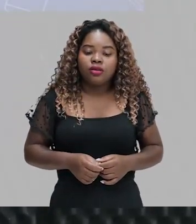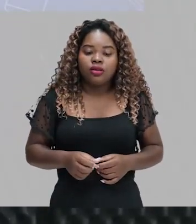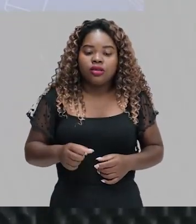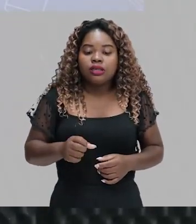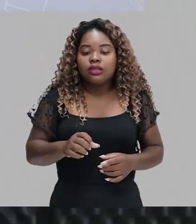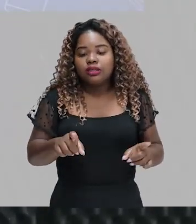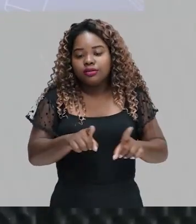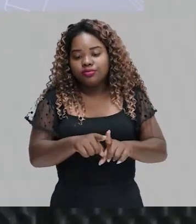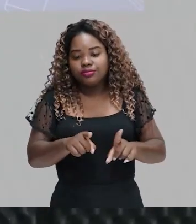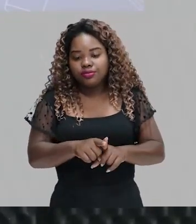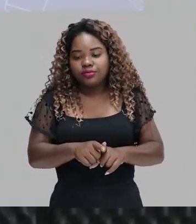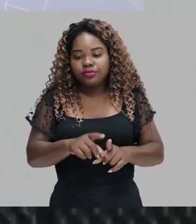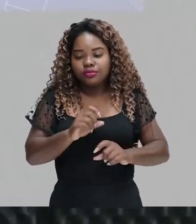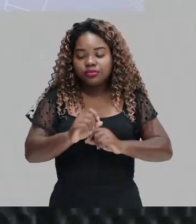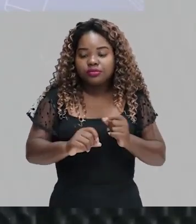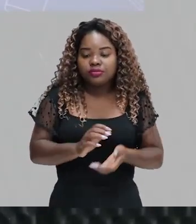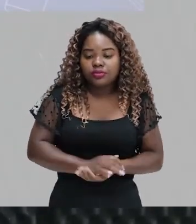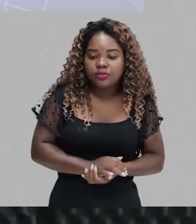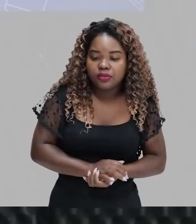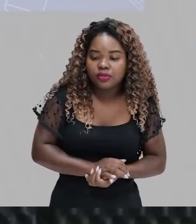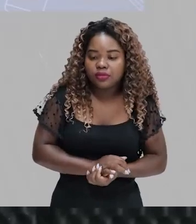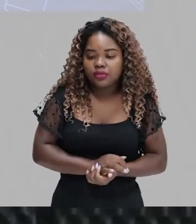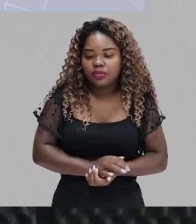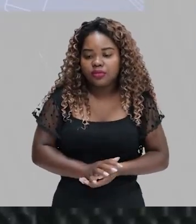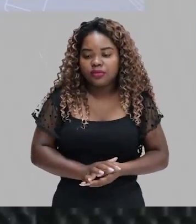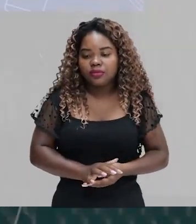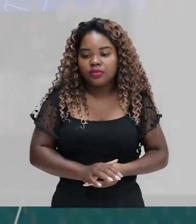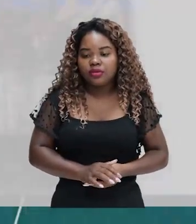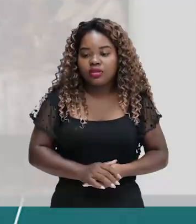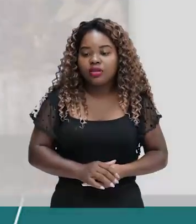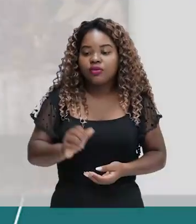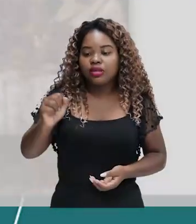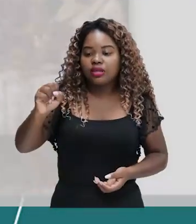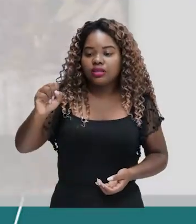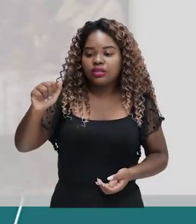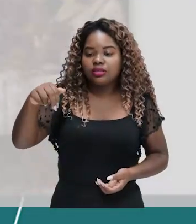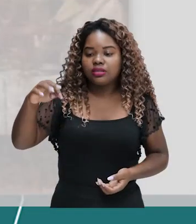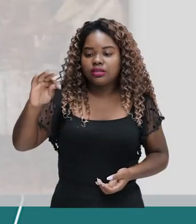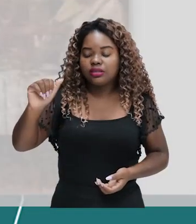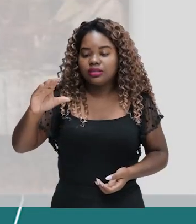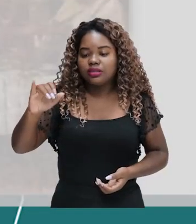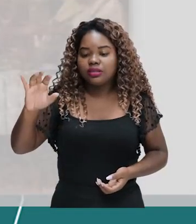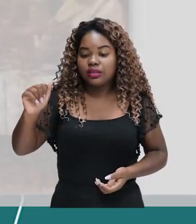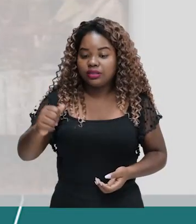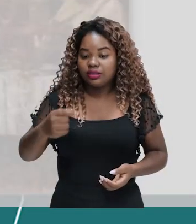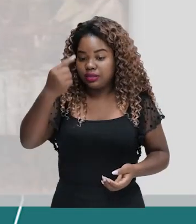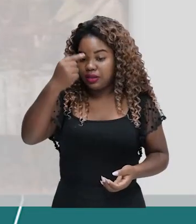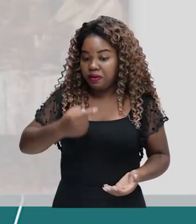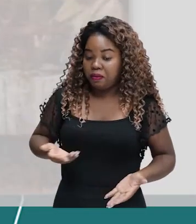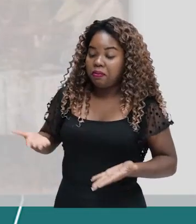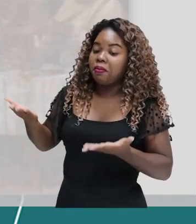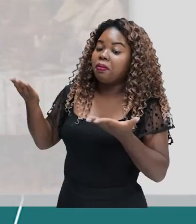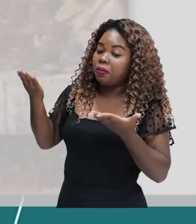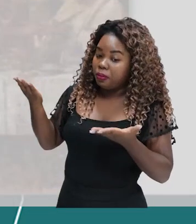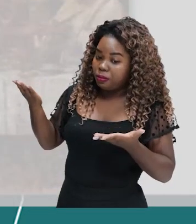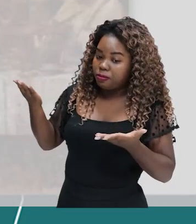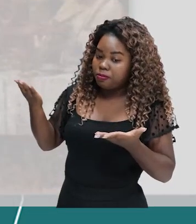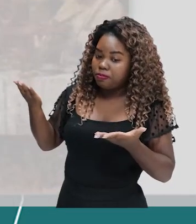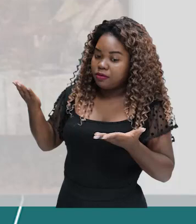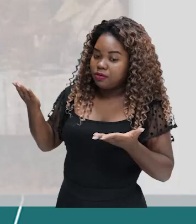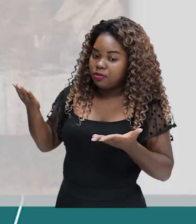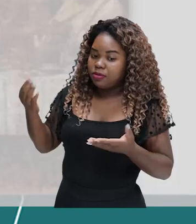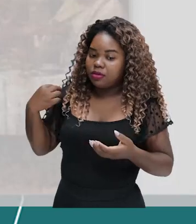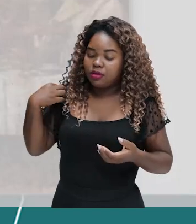Deus e a humanidade por não devolver a arte como devia, me perdoe. Mas, quando a gente fala da Santa Ceia, que é um mural, não é um quadro que foi